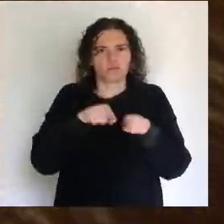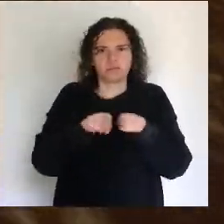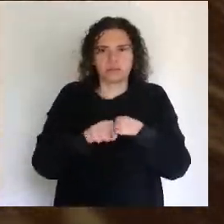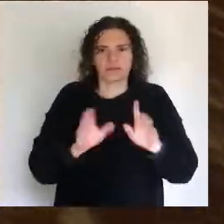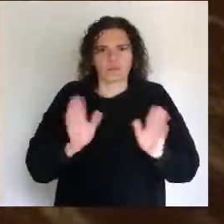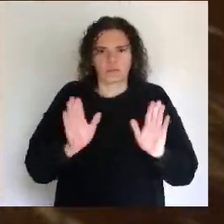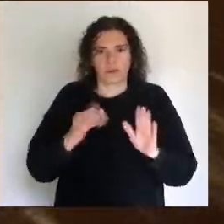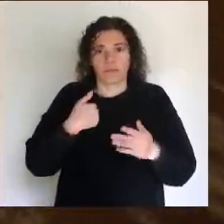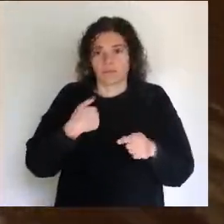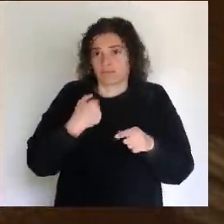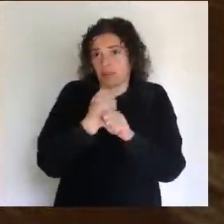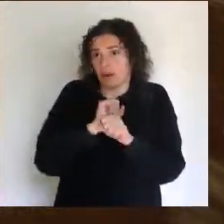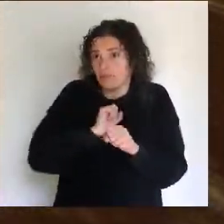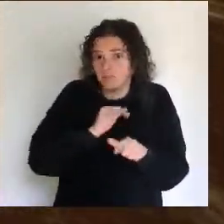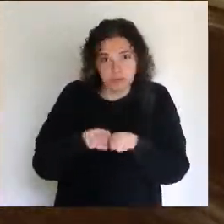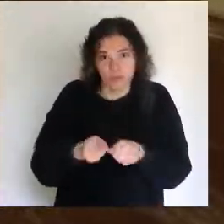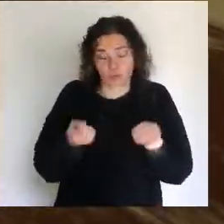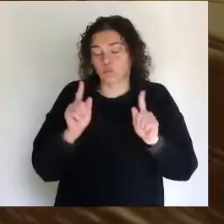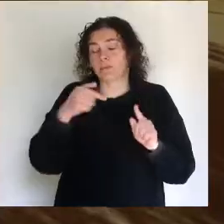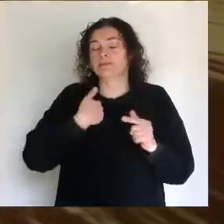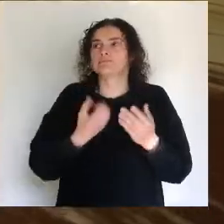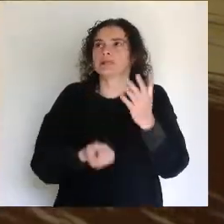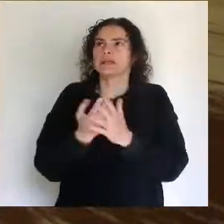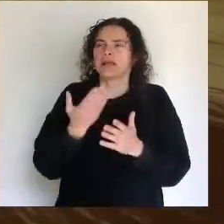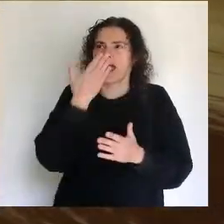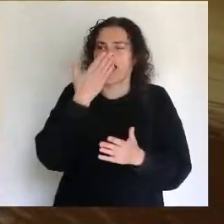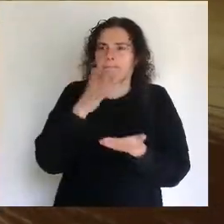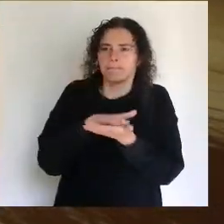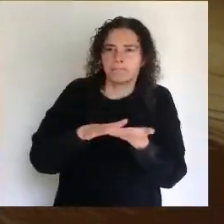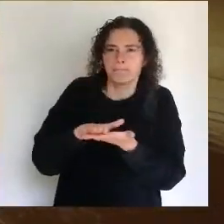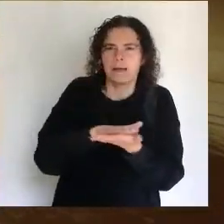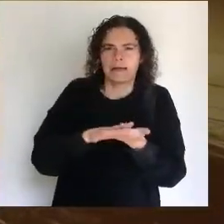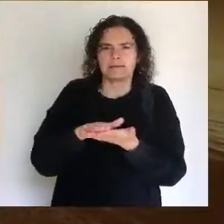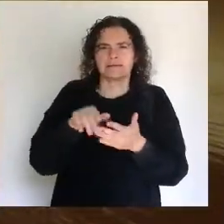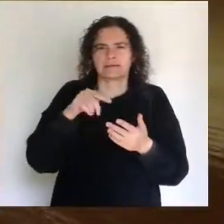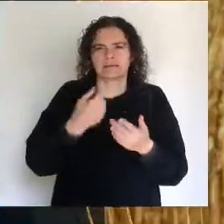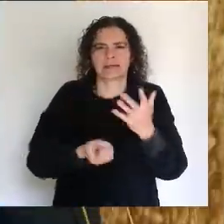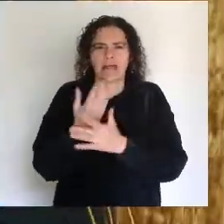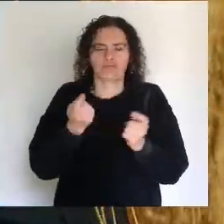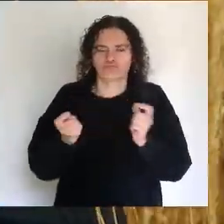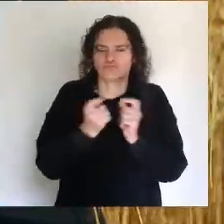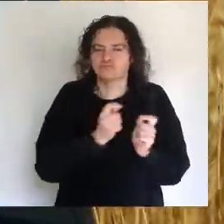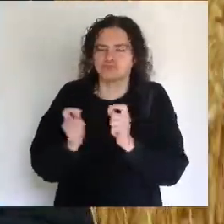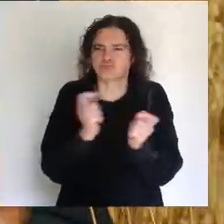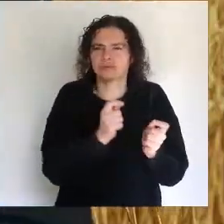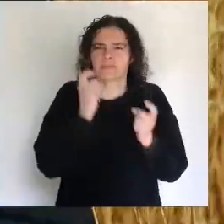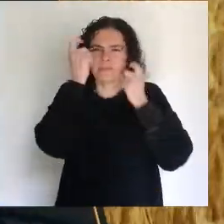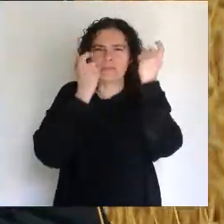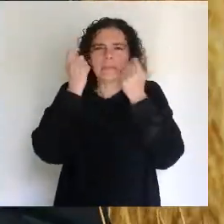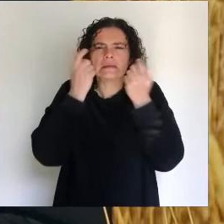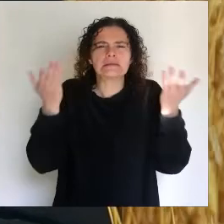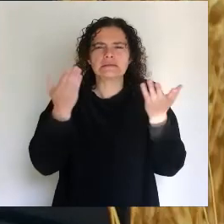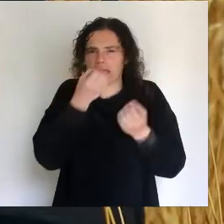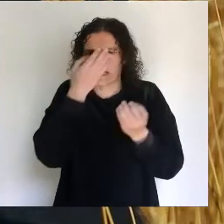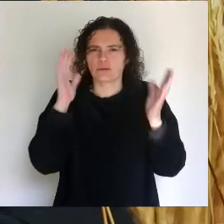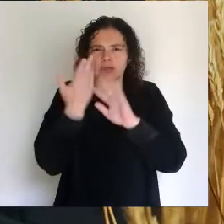político, porque o meu trabalho não o é, mas criar uma espécie de uma base para se fazerem discussões e para se pensar então o que